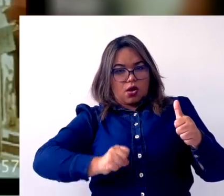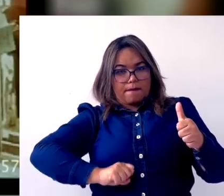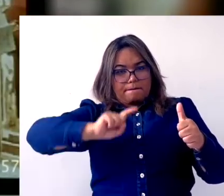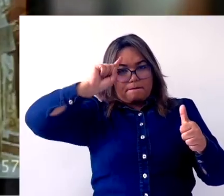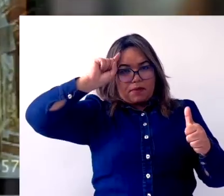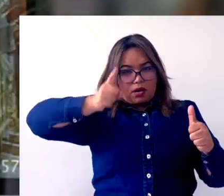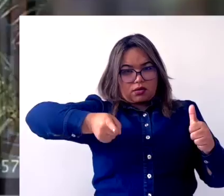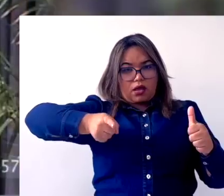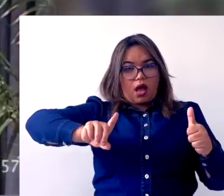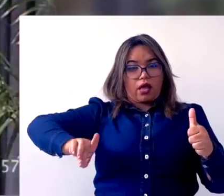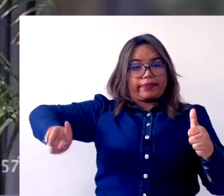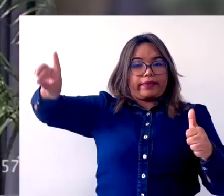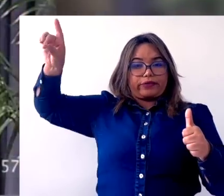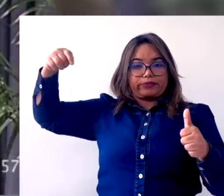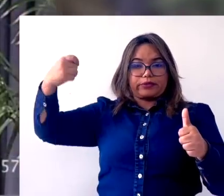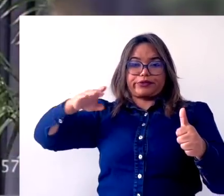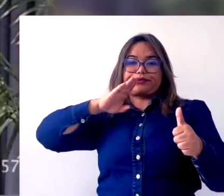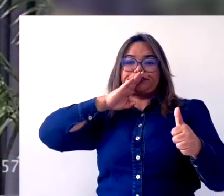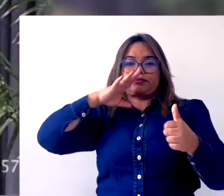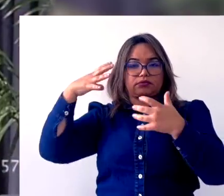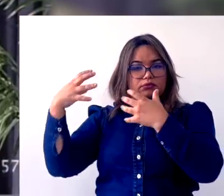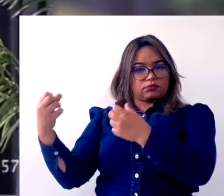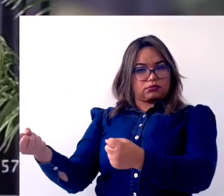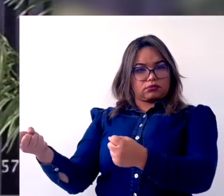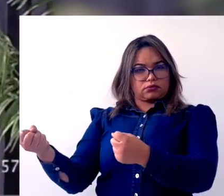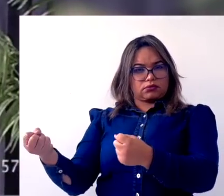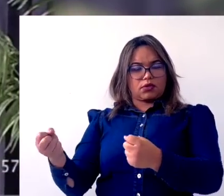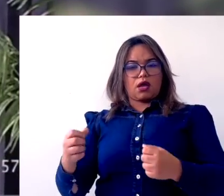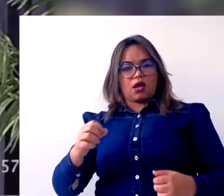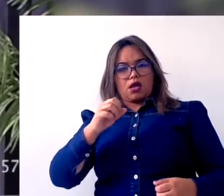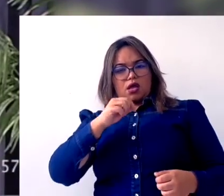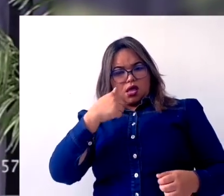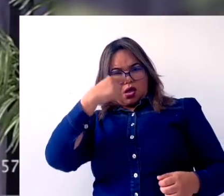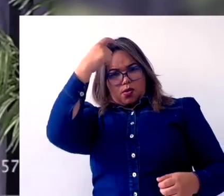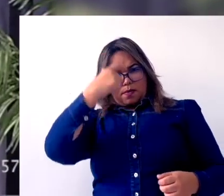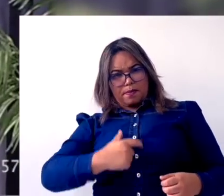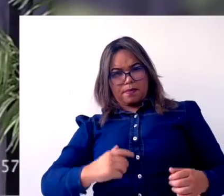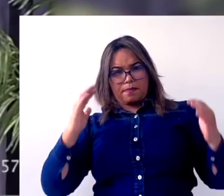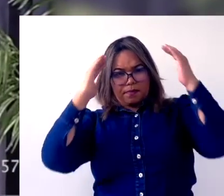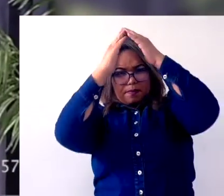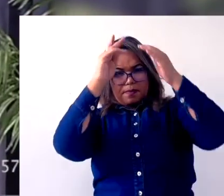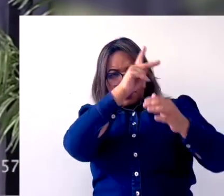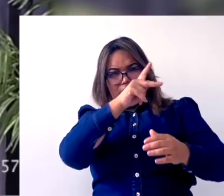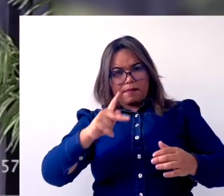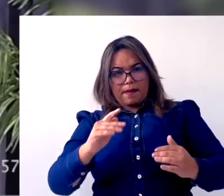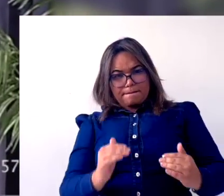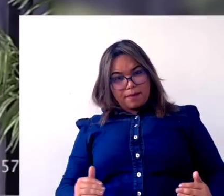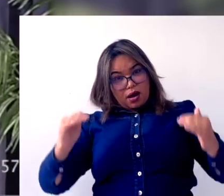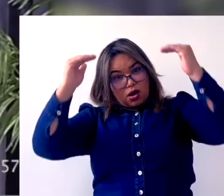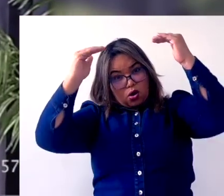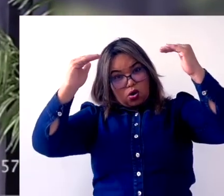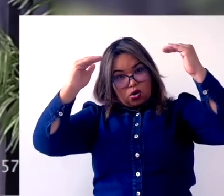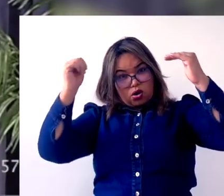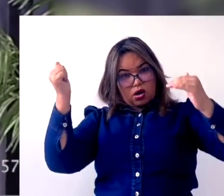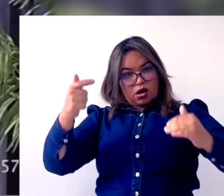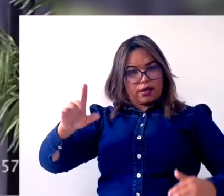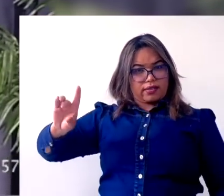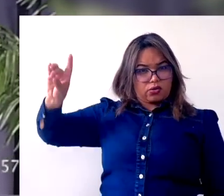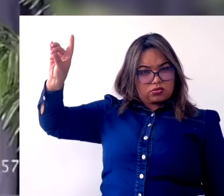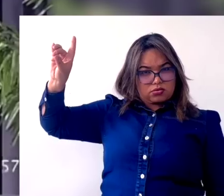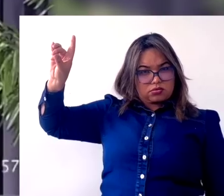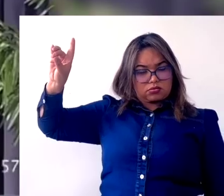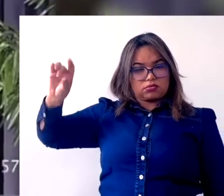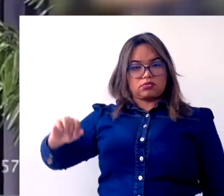Deus, então, assina embaixo. Então parece que os sacerdotes são mais elevados do que Deus. O sacerdote decide se você vai ser perdoado ou não.